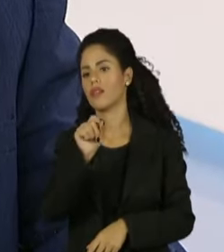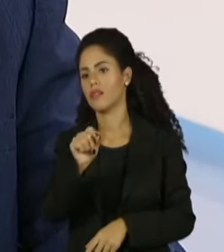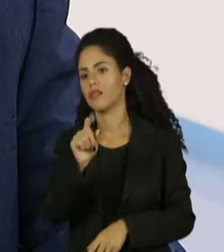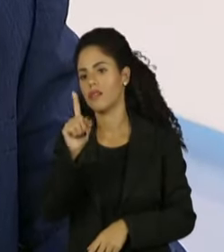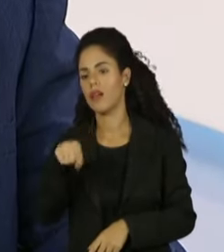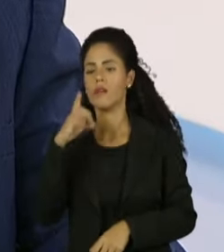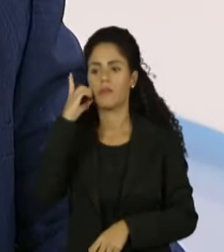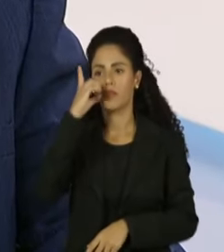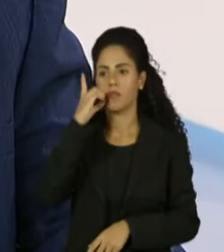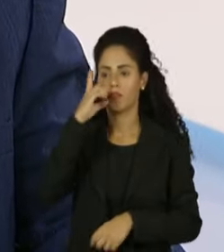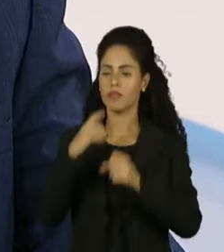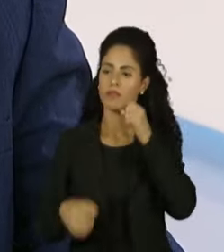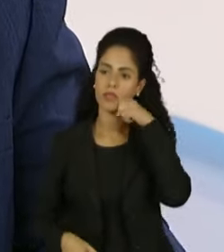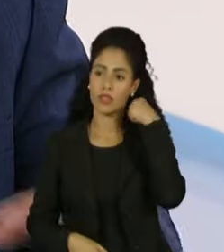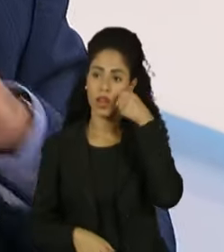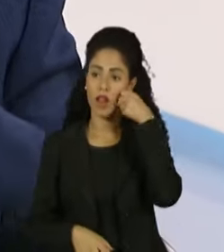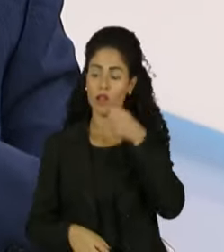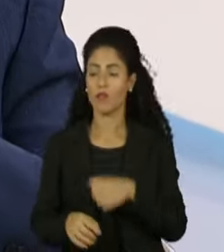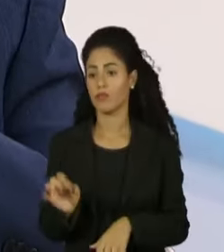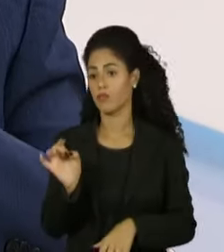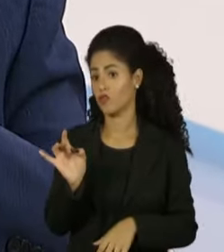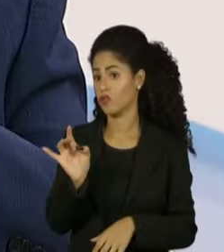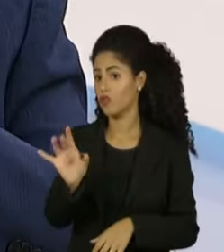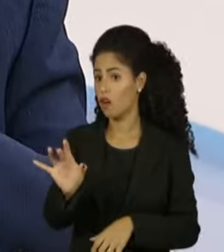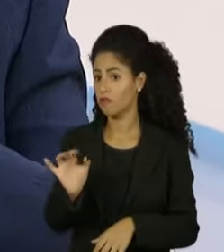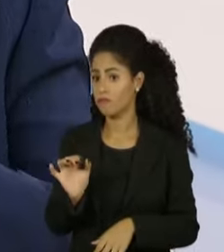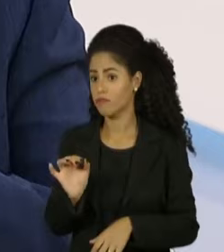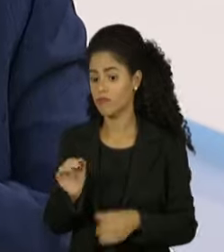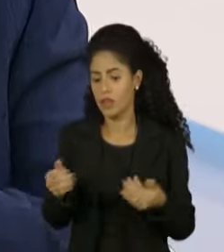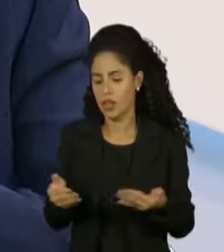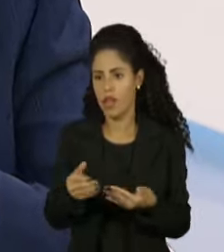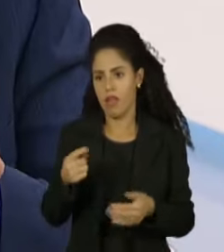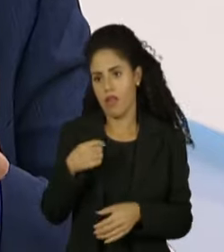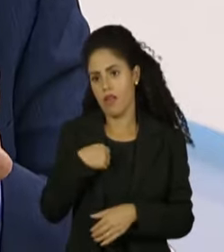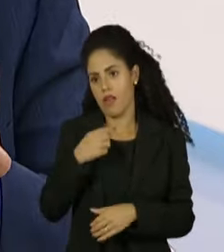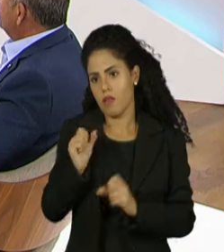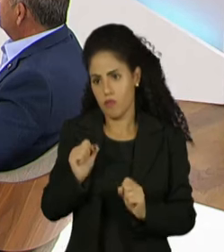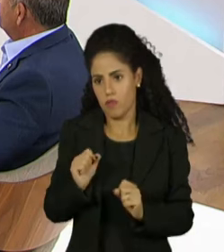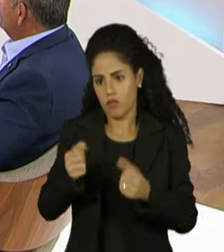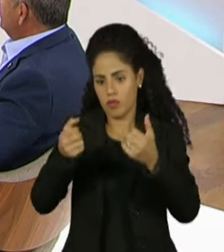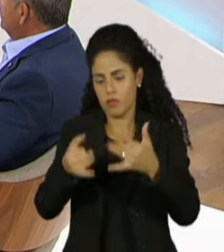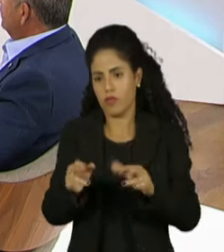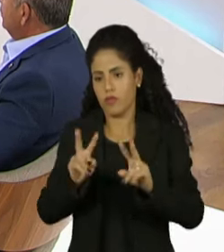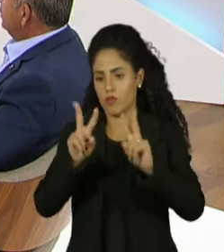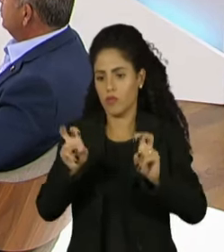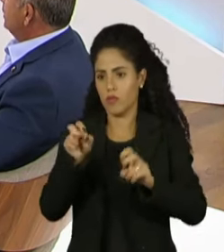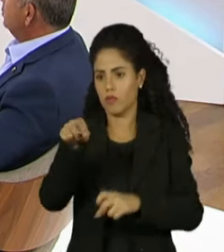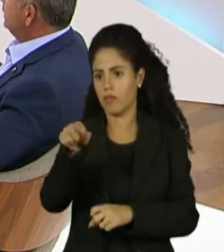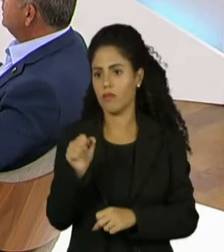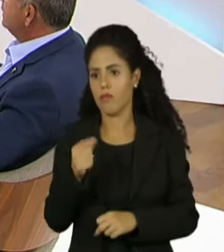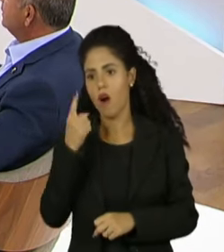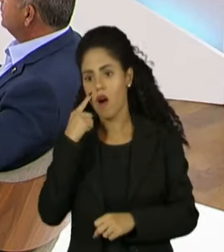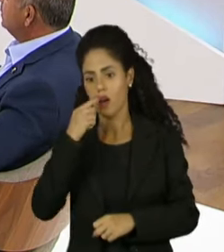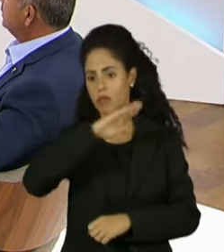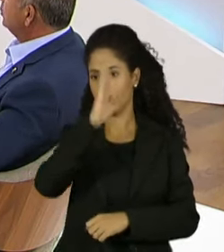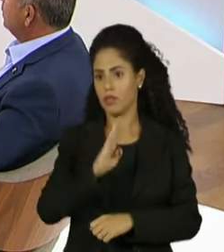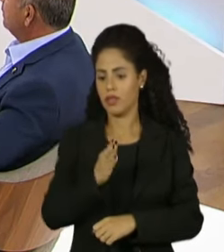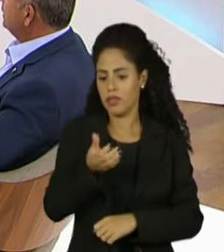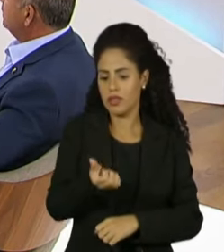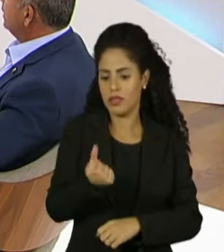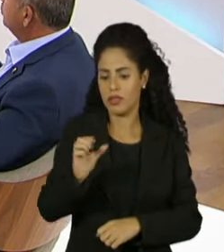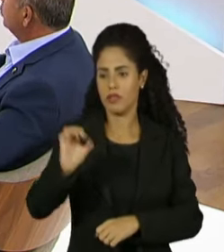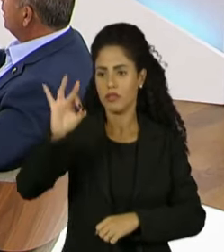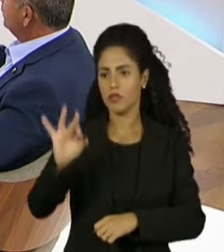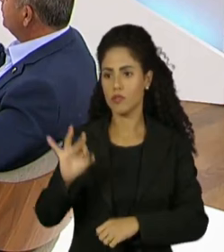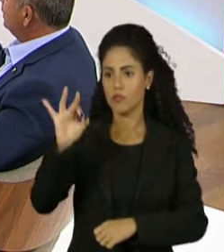os deputados e senadores. E nesse caso específico, eu poderia aqui discorrer a respeito do tema. Veja, o Brasil tem 60% da sua